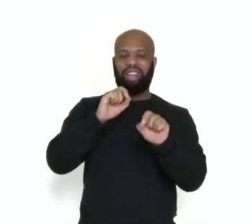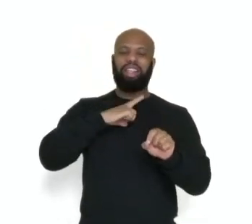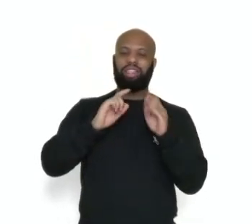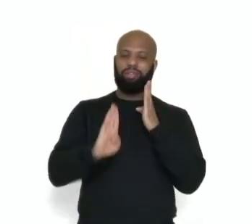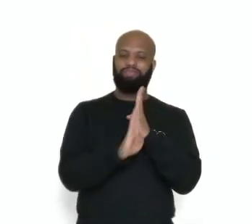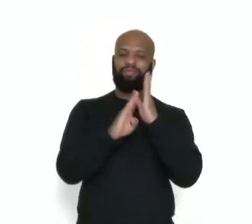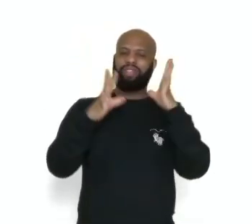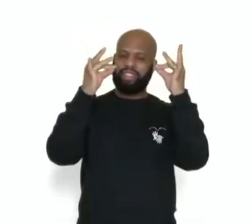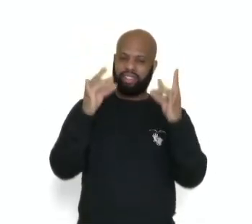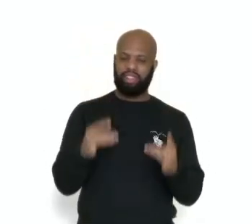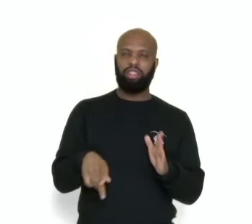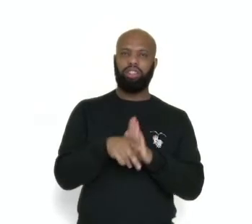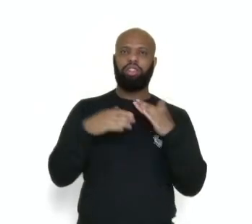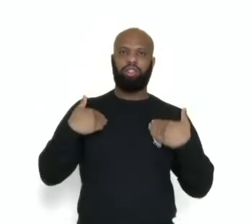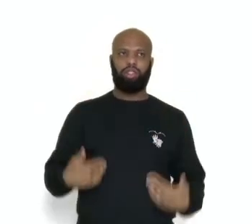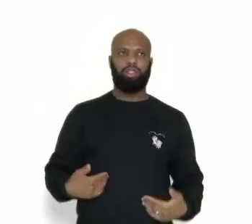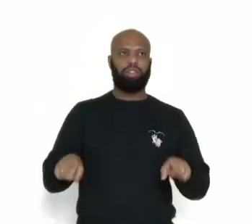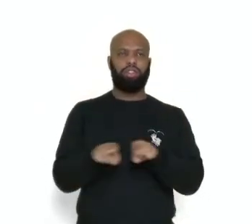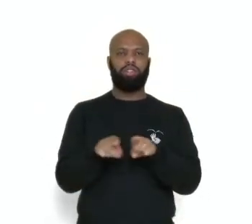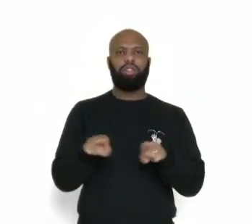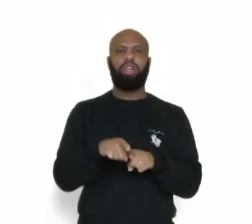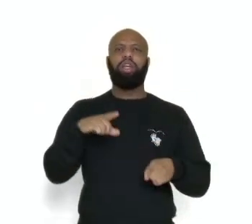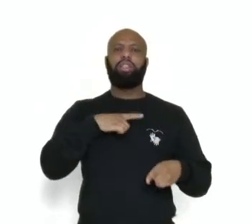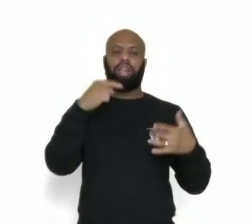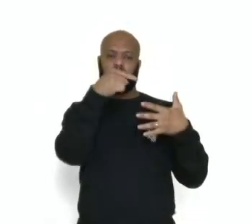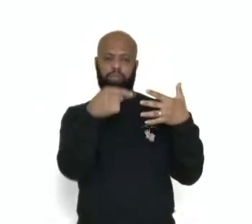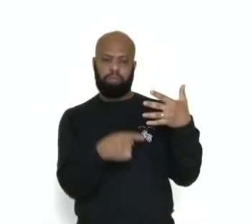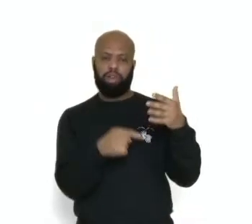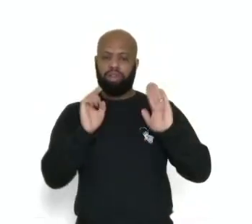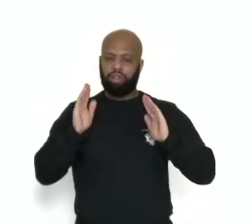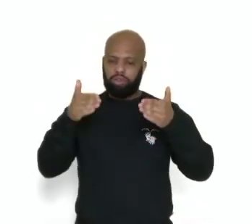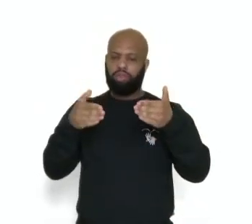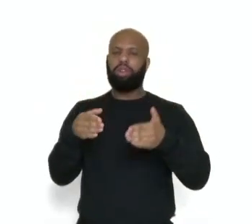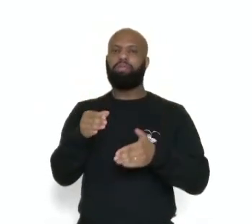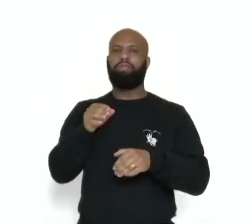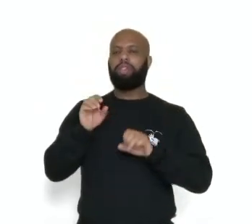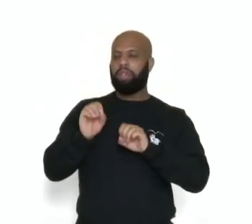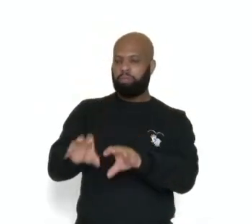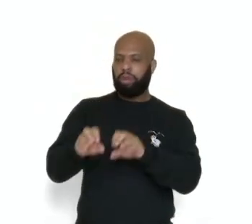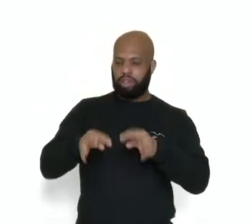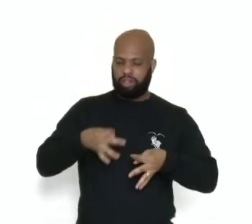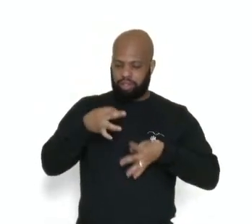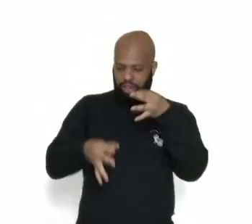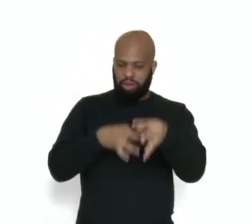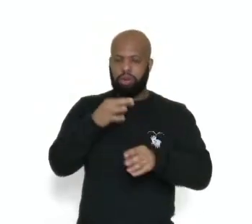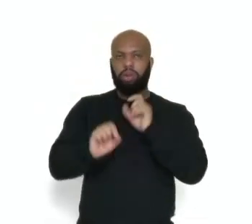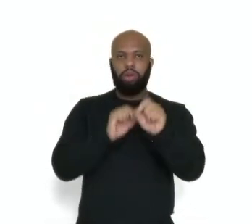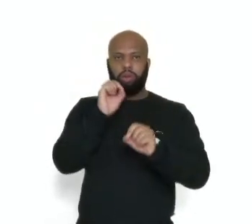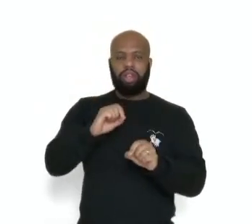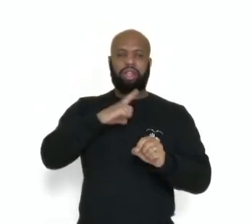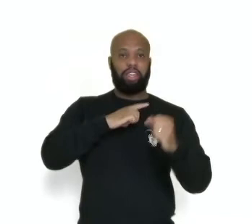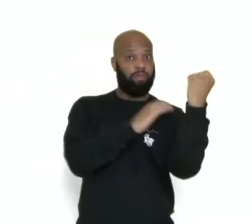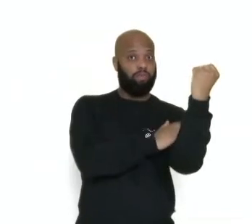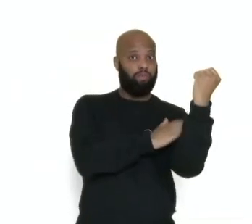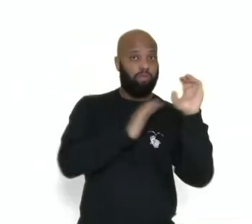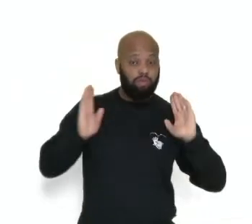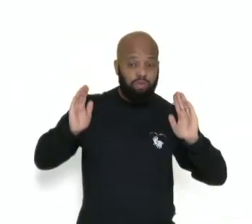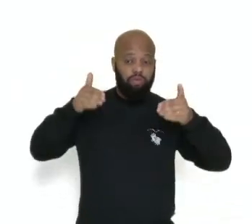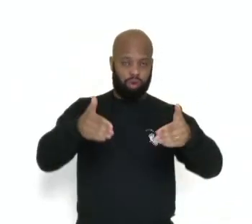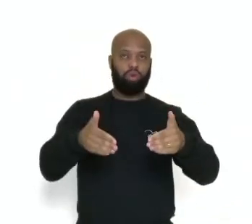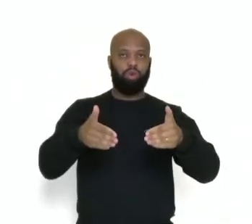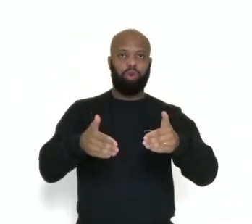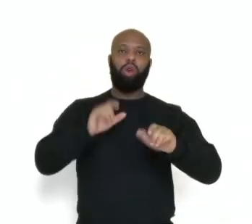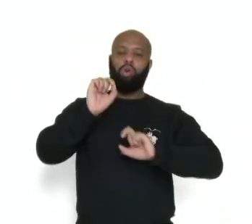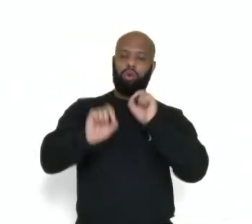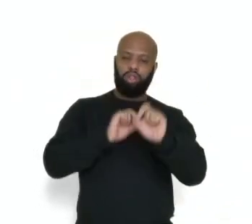detalhe ali do corpo um dos seus aspectos centrais como pedagogia e Terapia é o trabalho sobre o tônus muscular